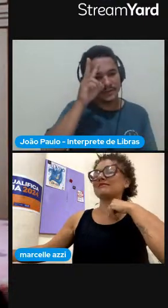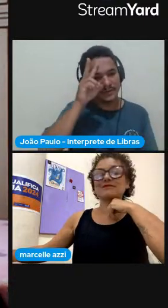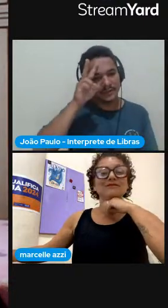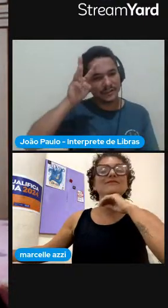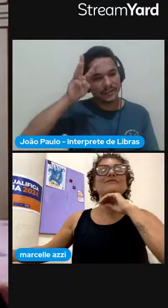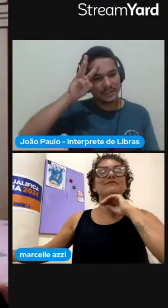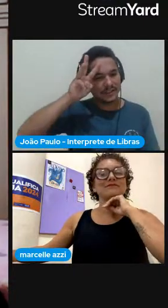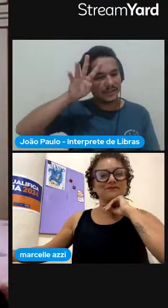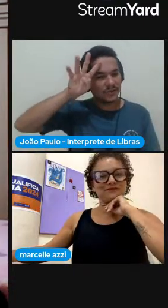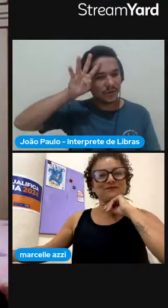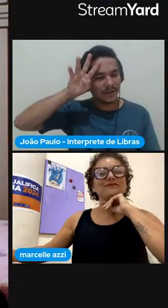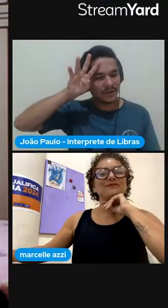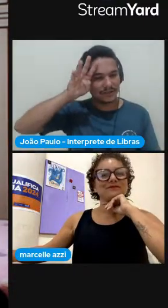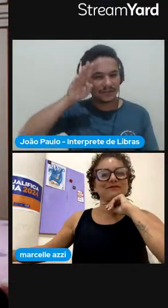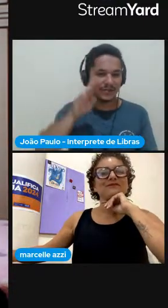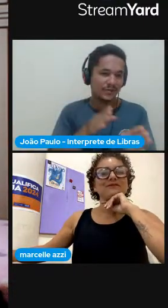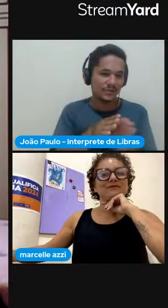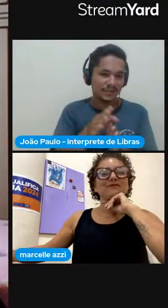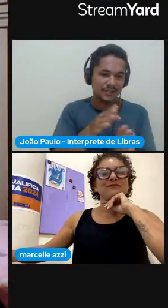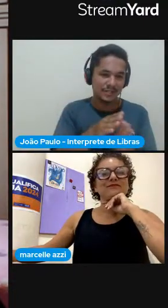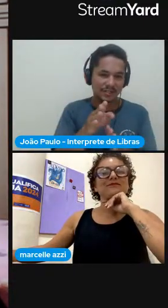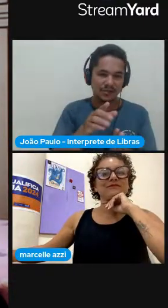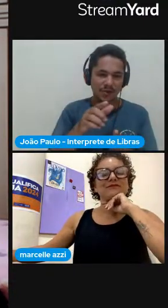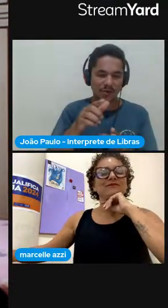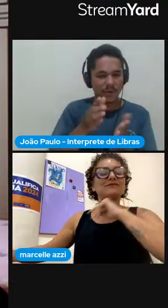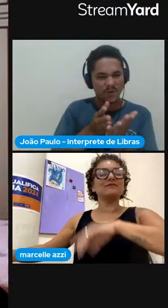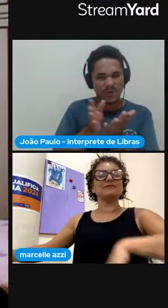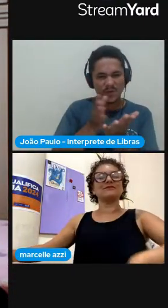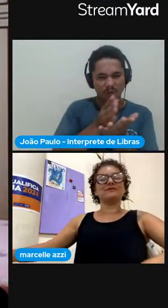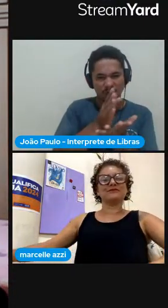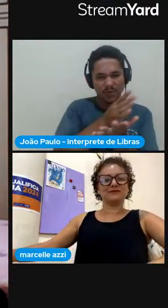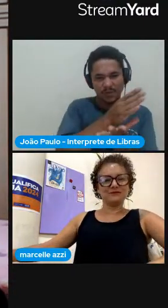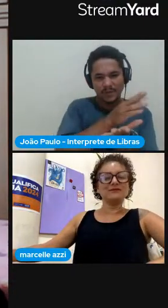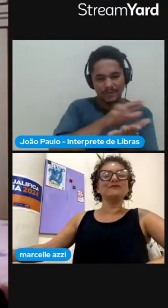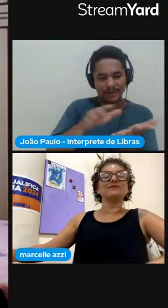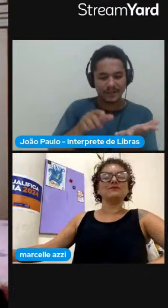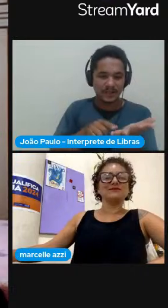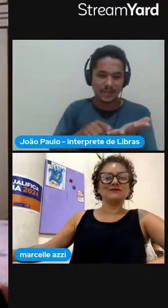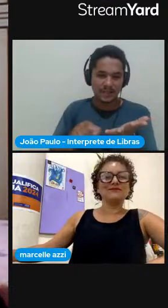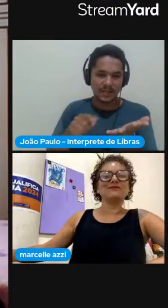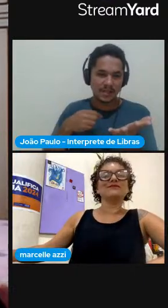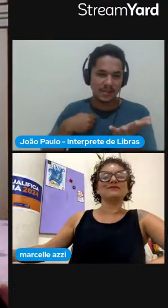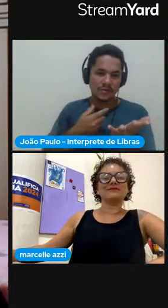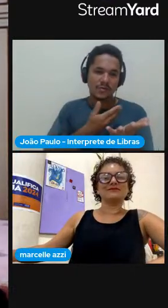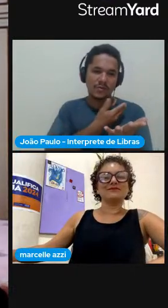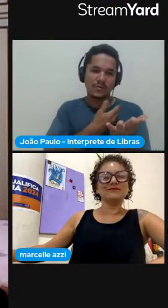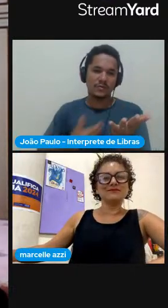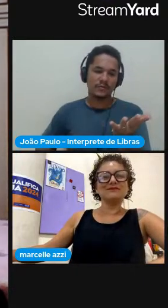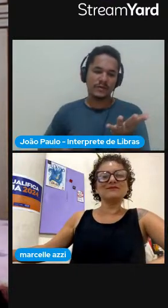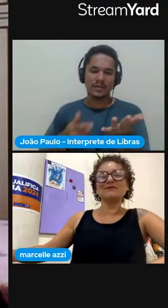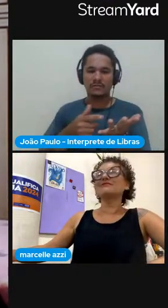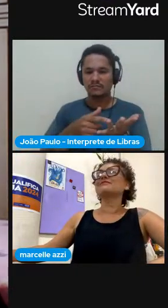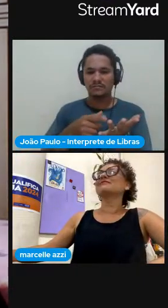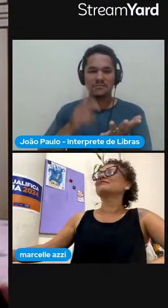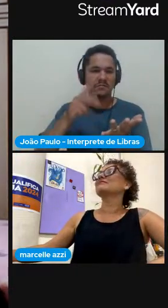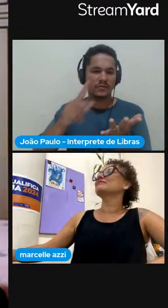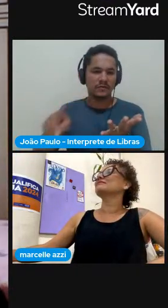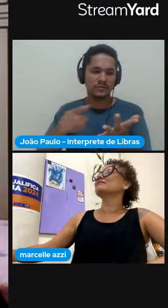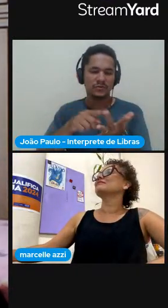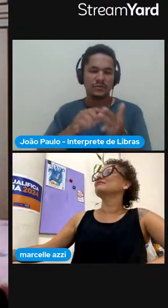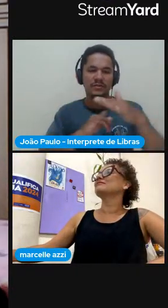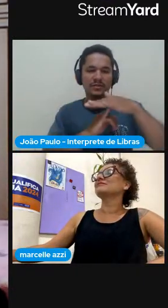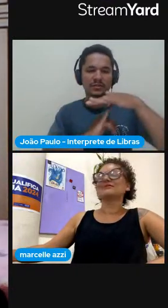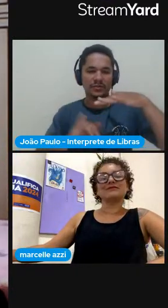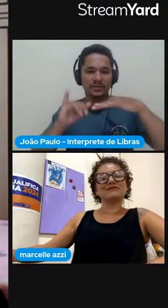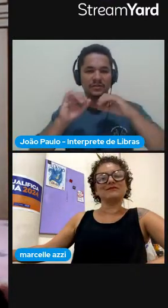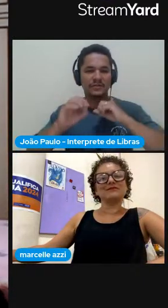outros segmentos, eu sou do governo, mas do segmento de professores, de instituições de ensino superior, instituições da rede